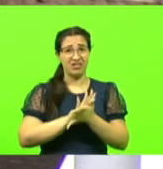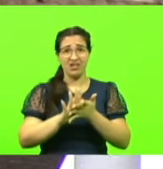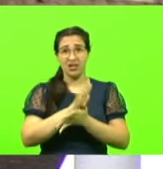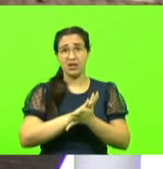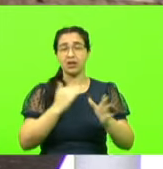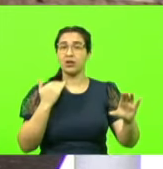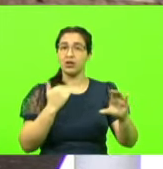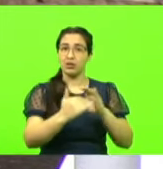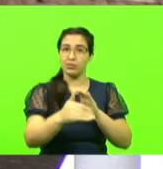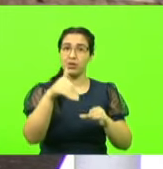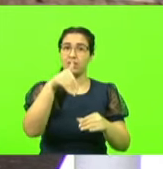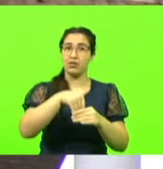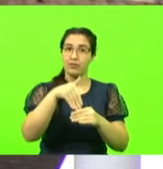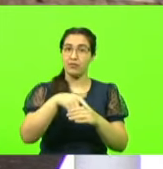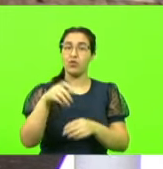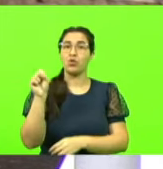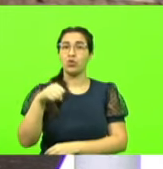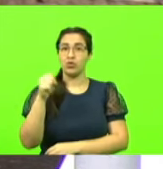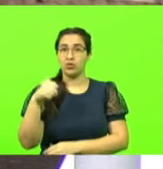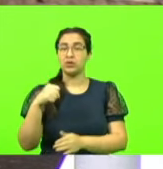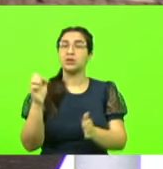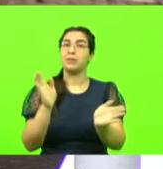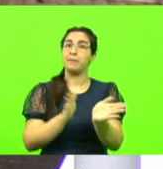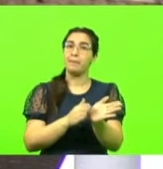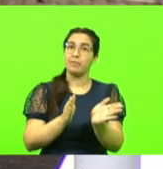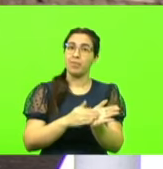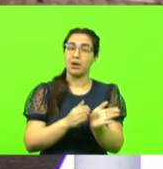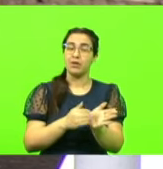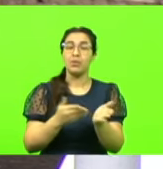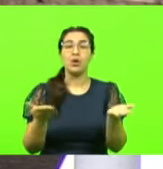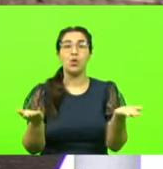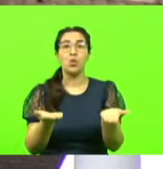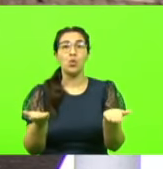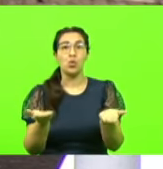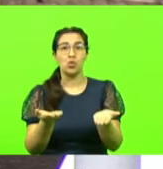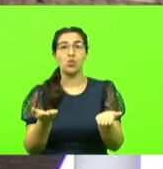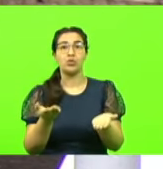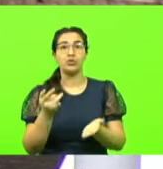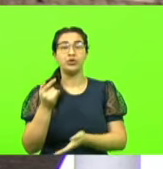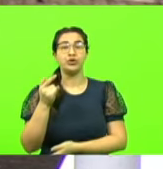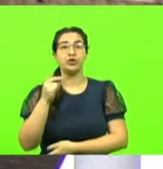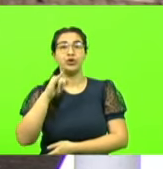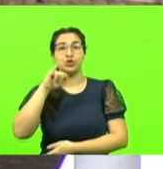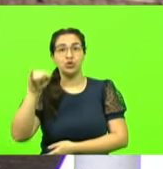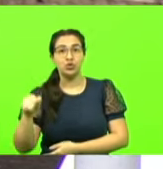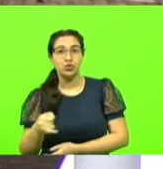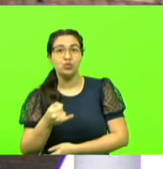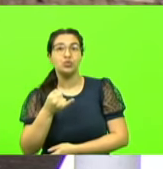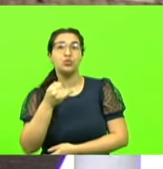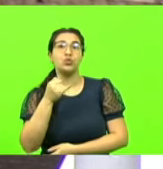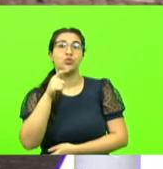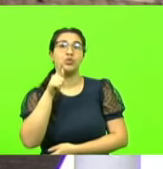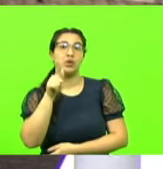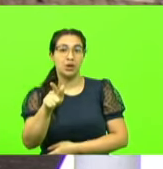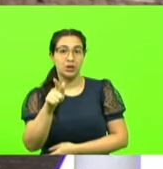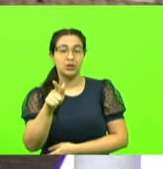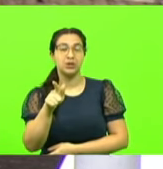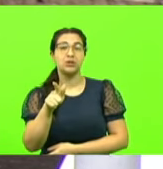voto favorável. Dei os parabéns hoje ao deputado Júlio Garcia, à bancada do Sul, que